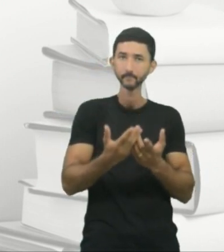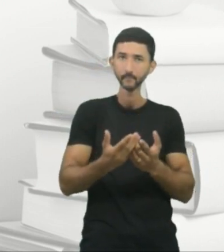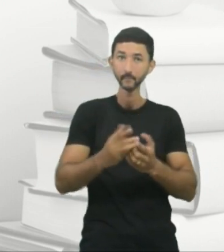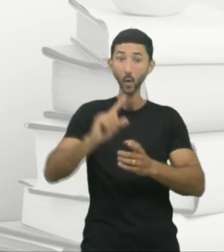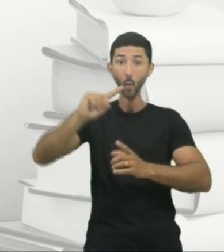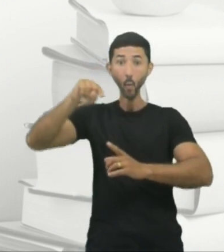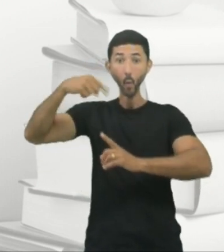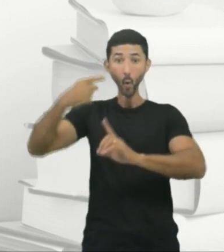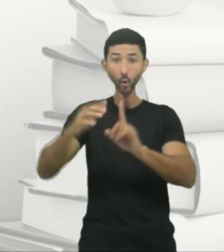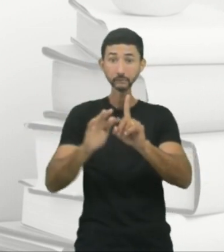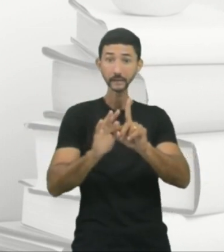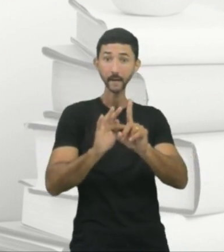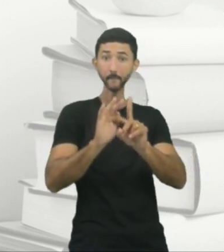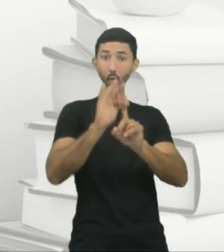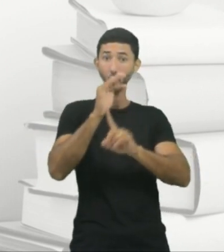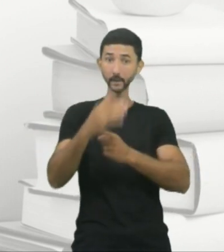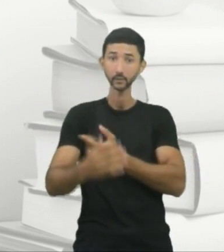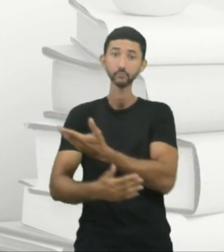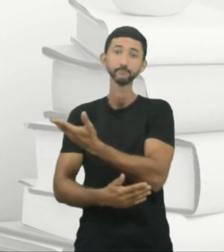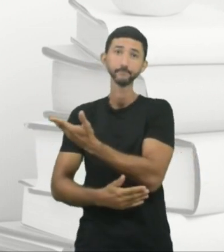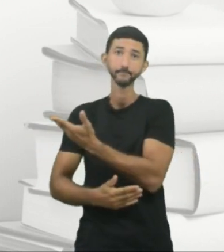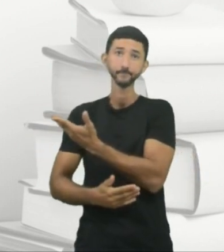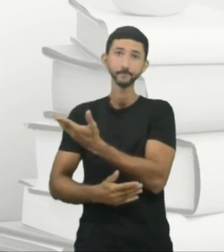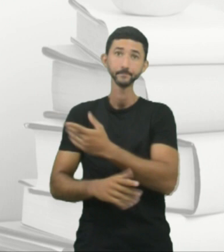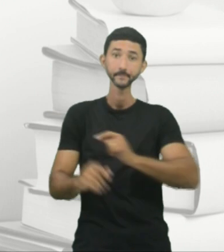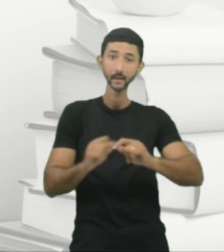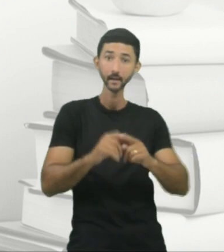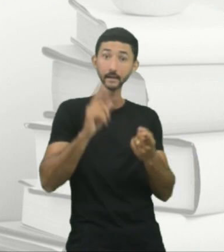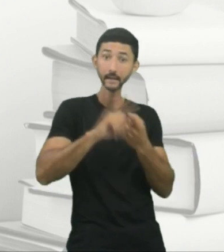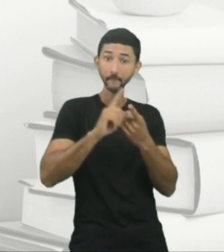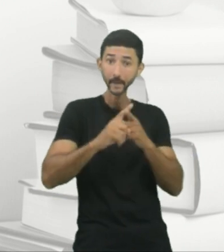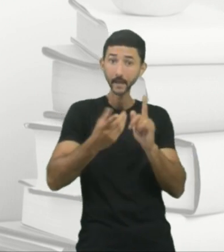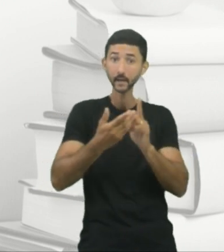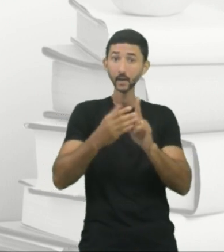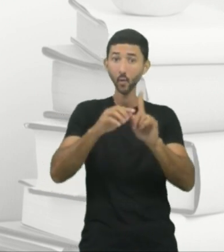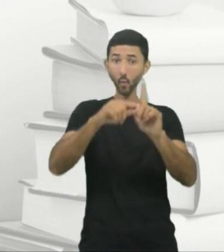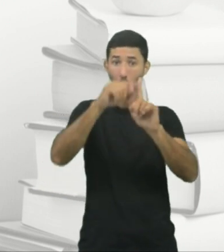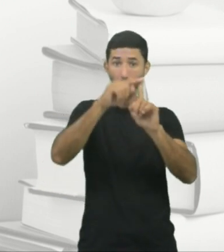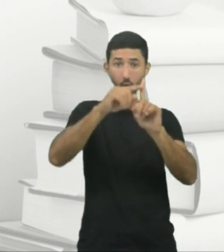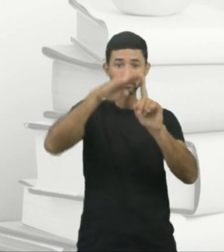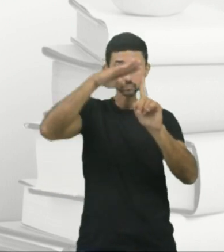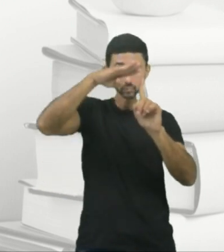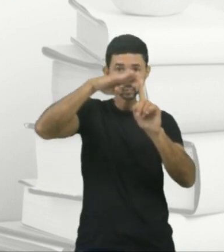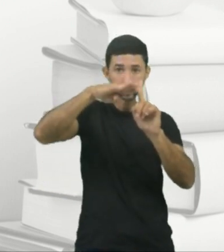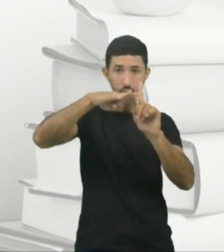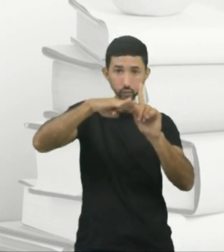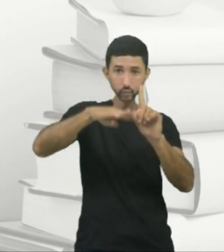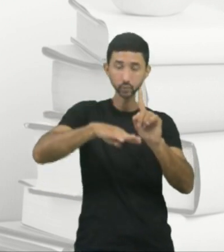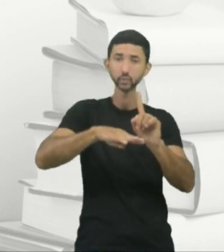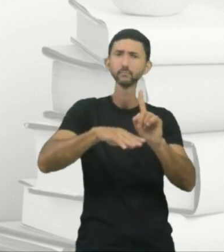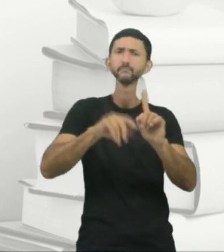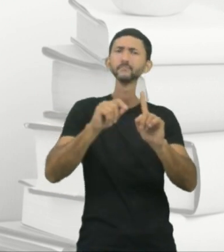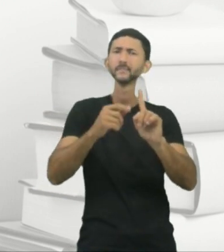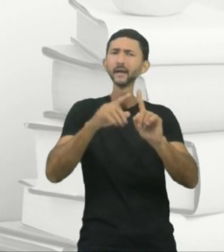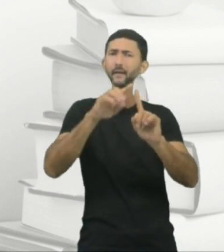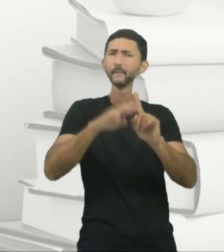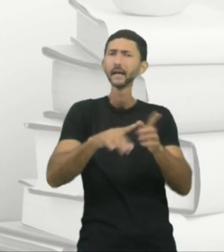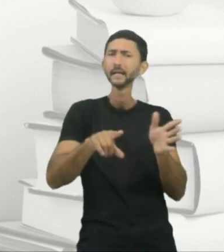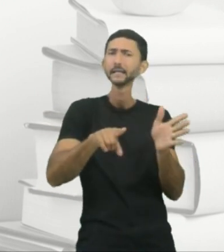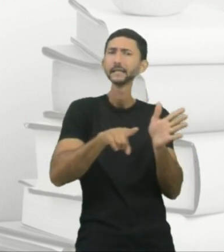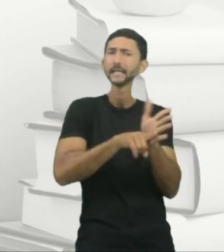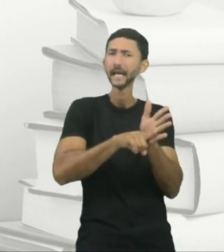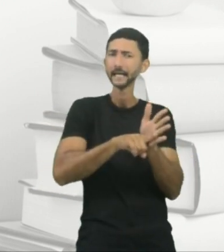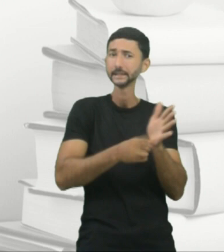trouxe ainda um outro termômetro para te mostrar que esse mesmo termômetro, ele pode apresentar